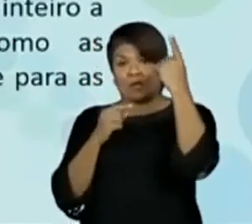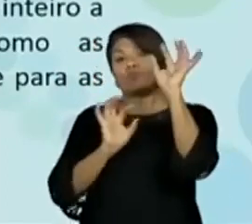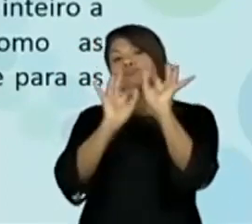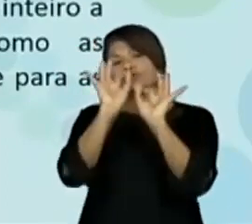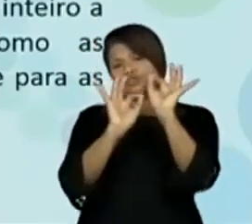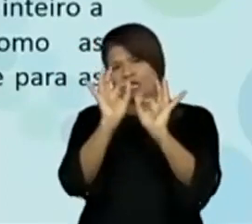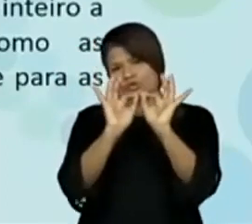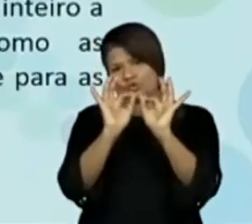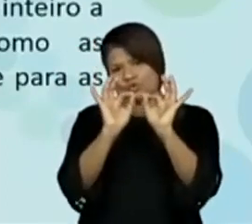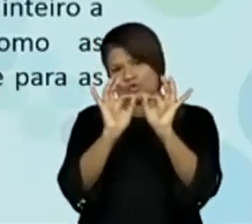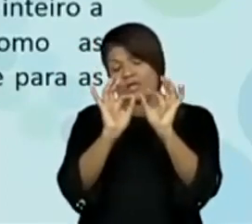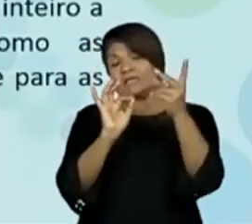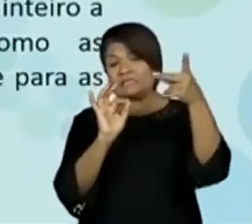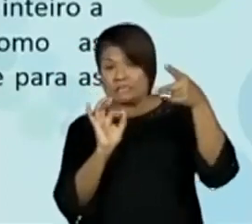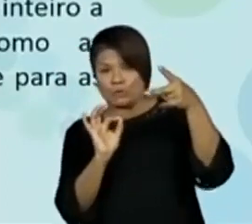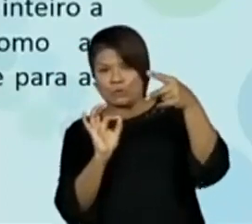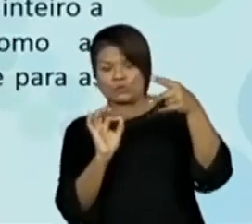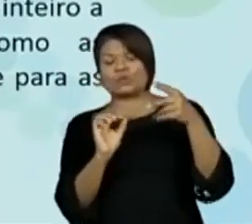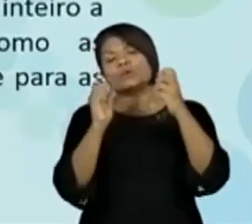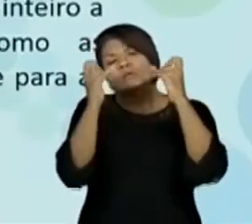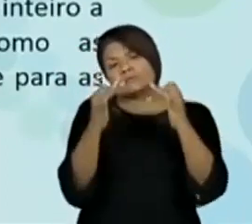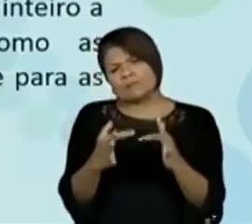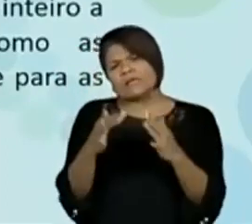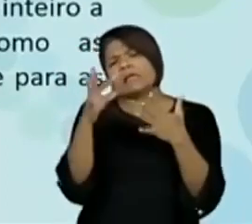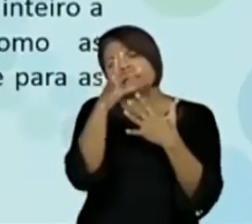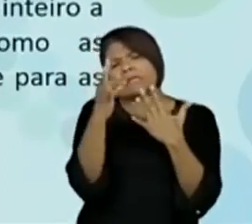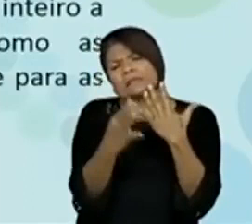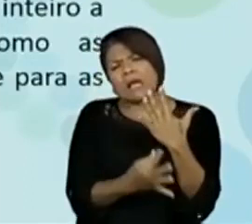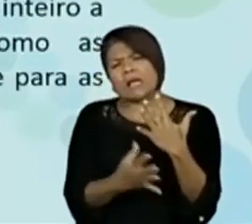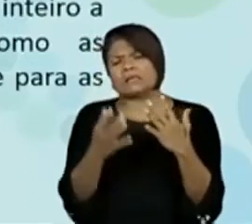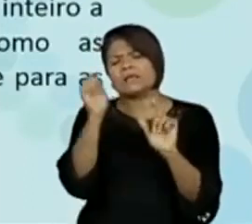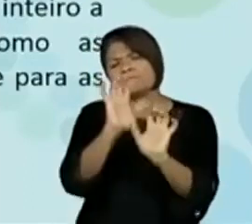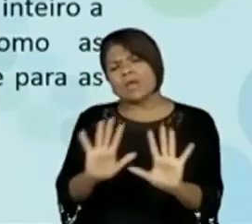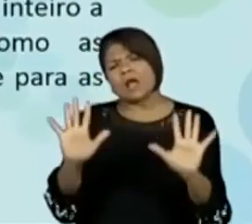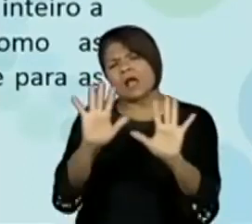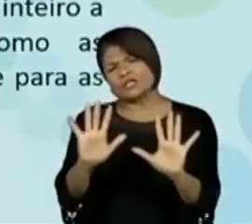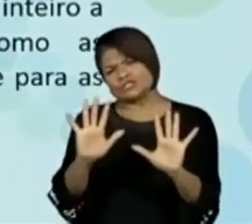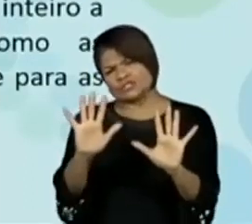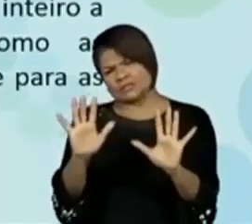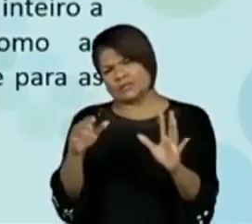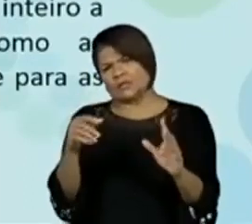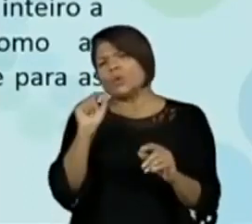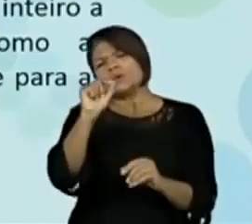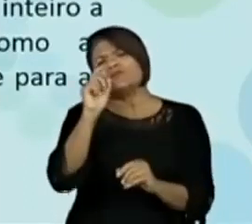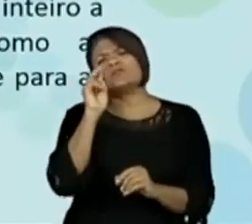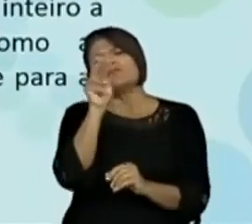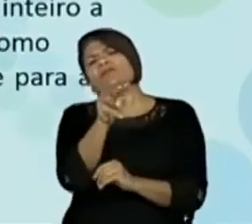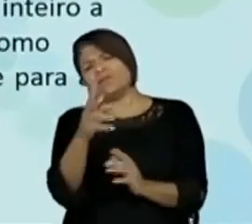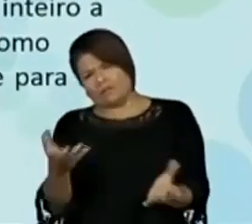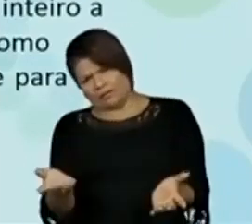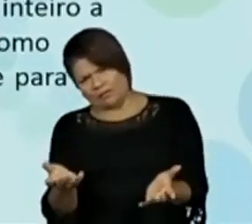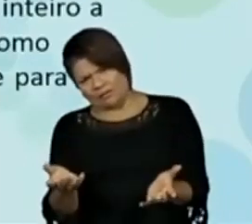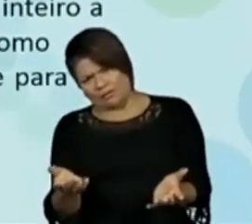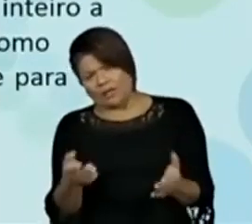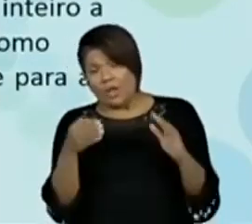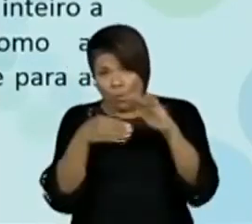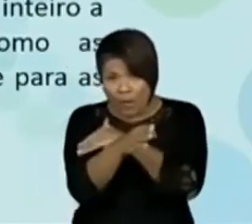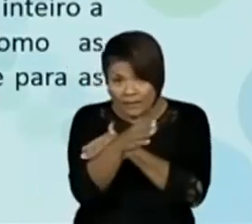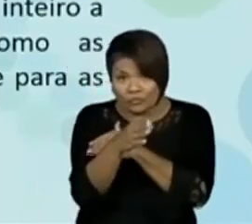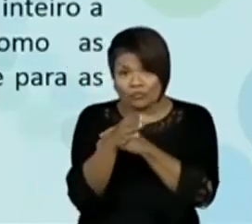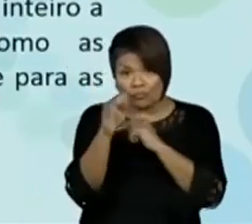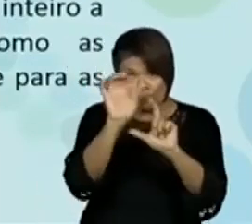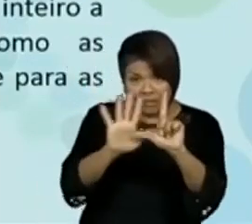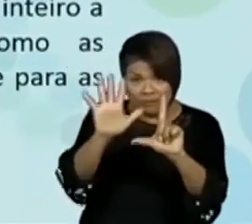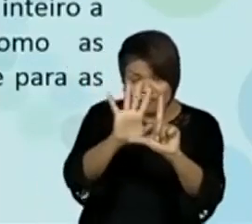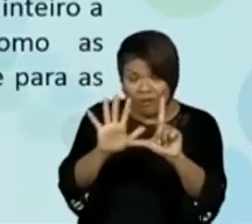pouquinho mais. O que são as imagens, né? Quais são os itens o que eu vou poder descobrir se eu